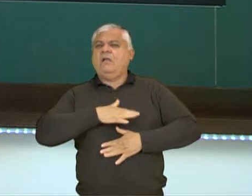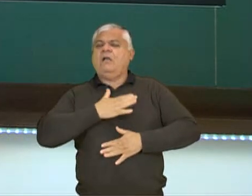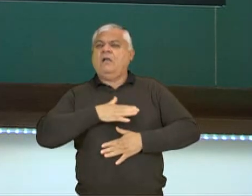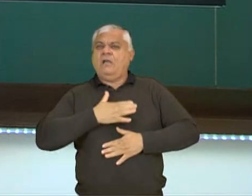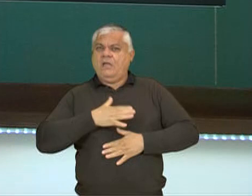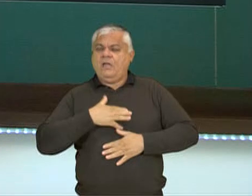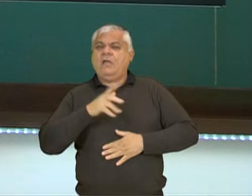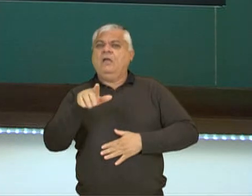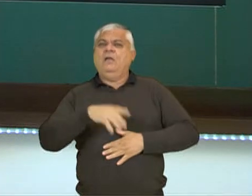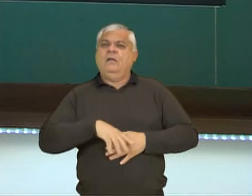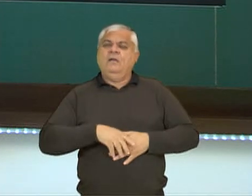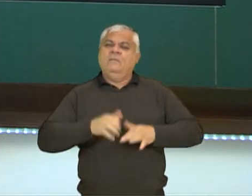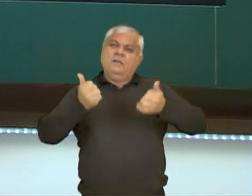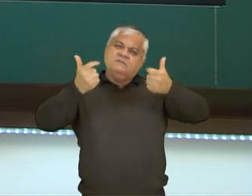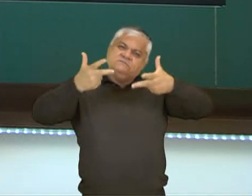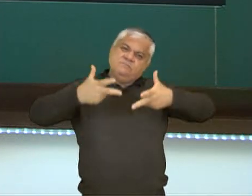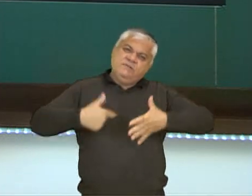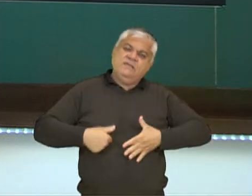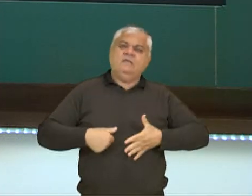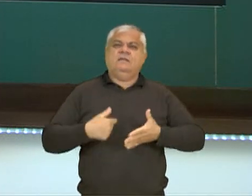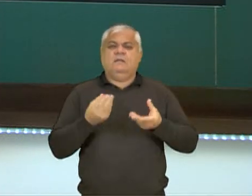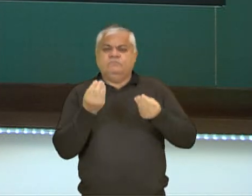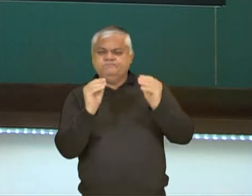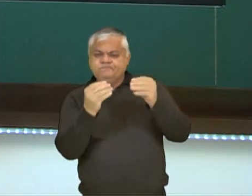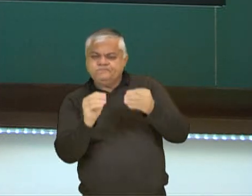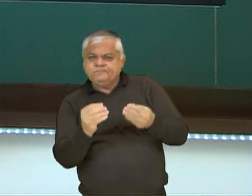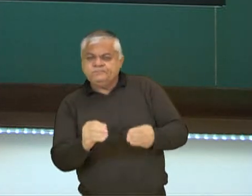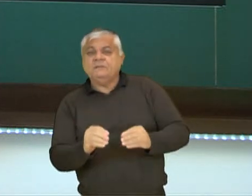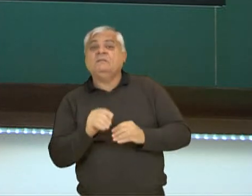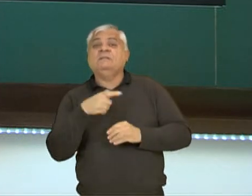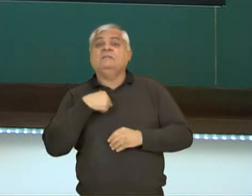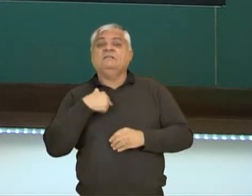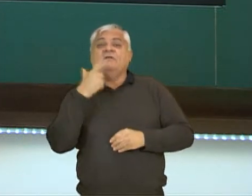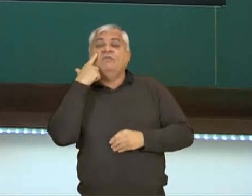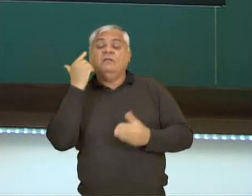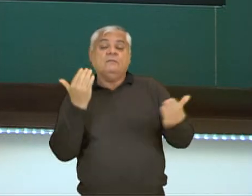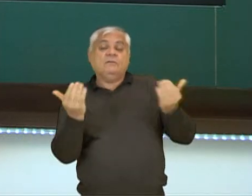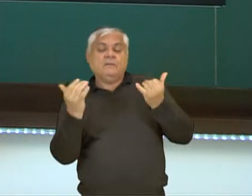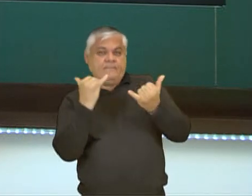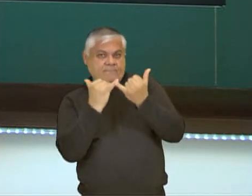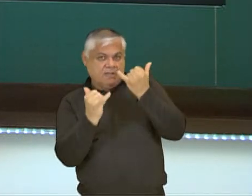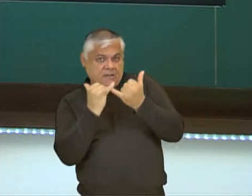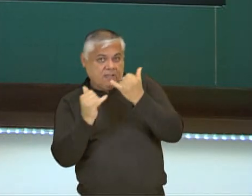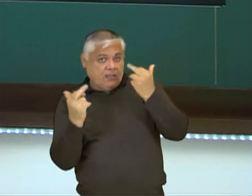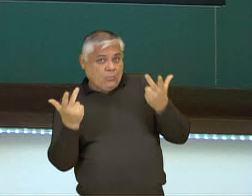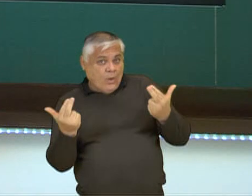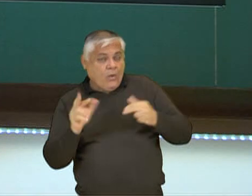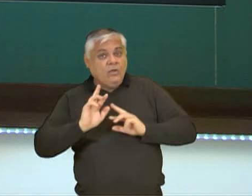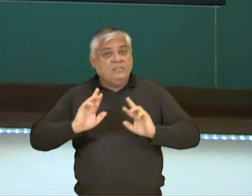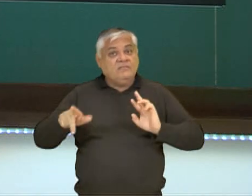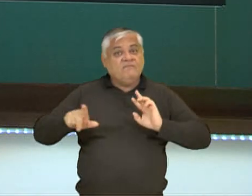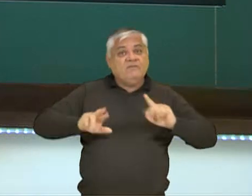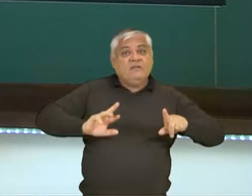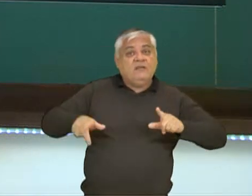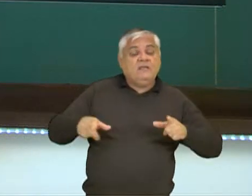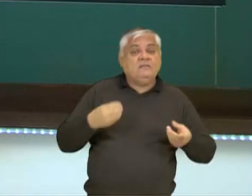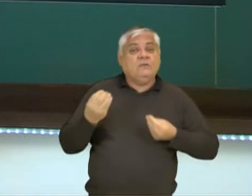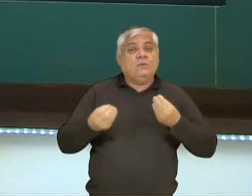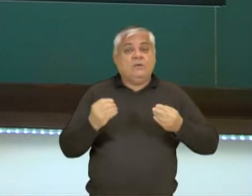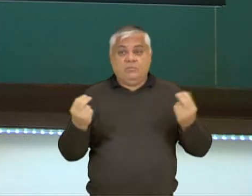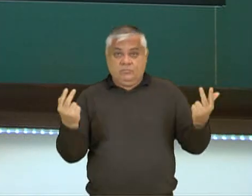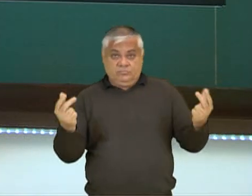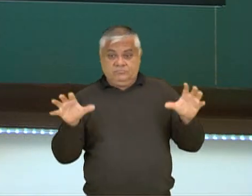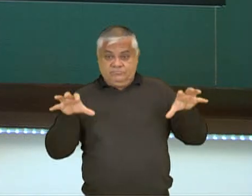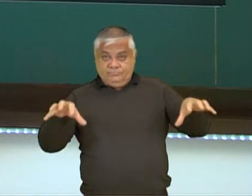faça aí os seus comentários, a sua observação acerca dessas semelhanças e dessas diferenças que há ali entre esses